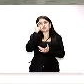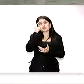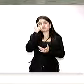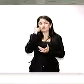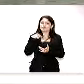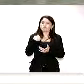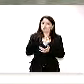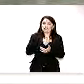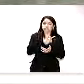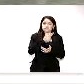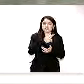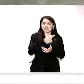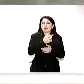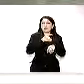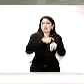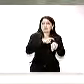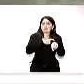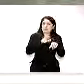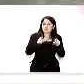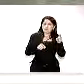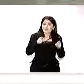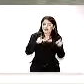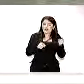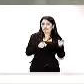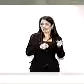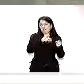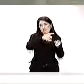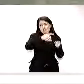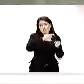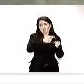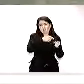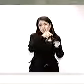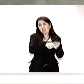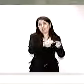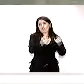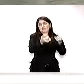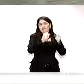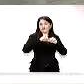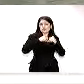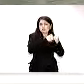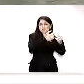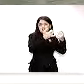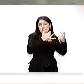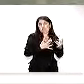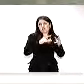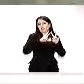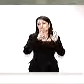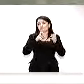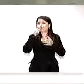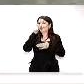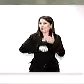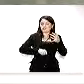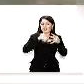prazo para para falar sobre algum ponto específico ou sobre a contratação como um todo acho que